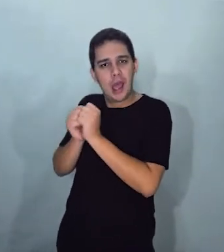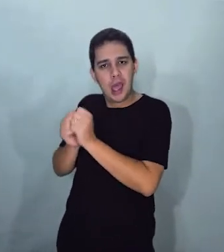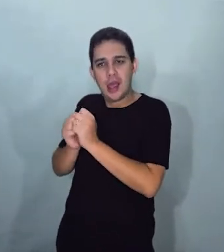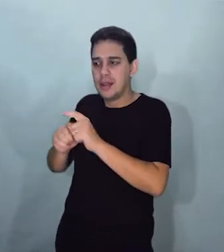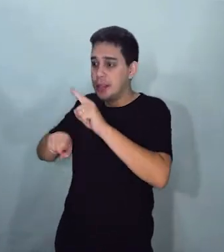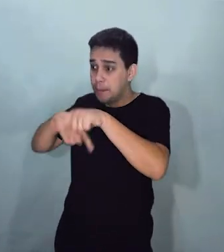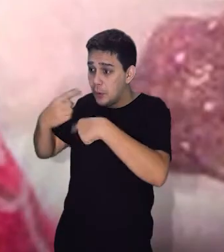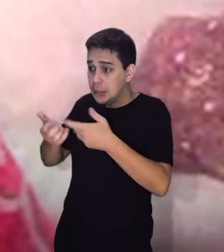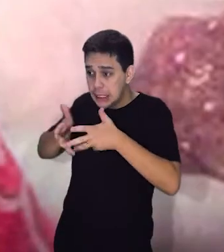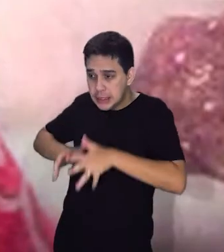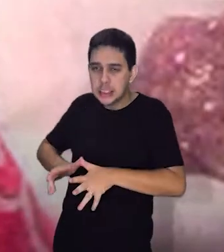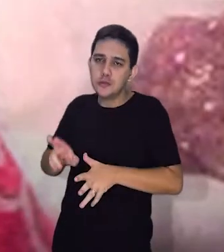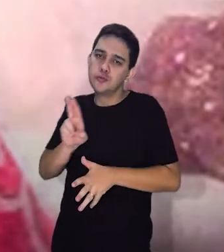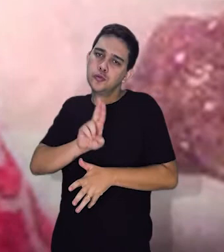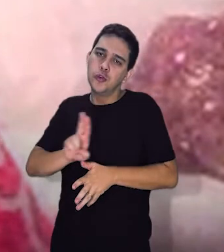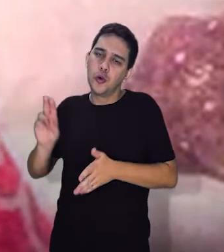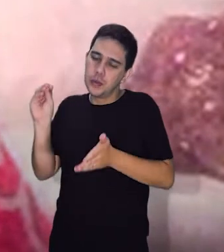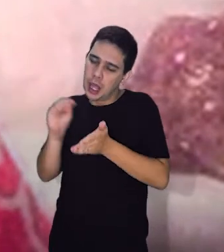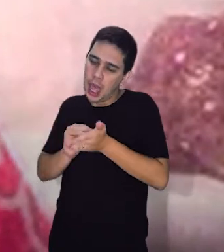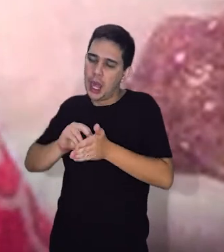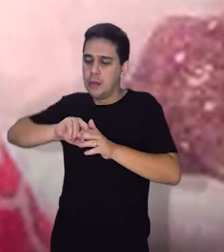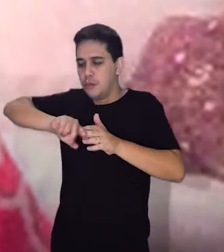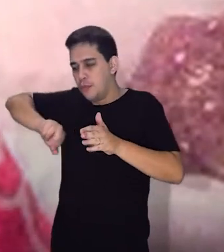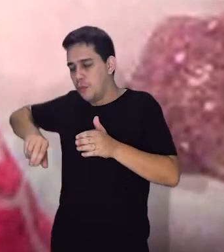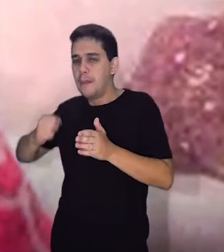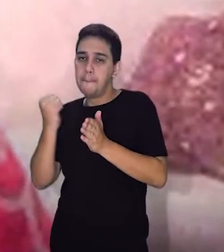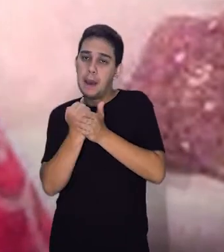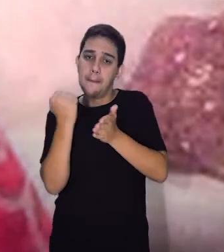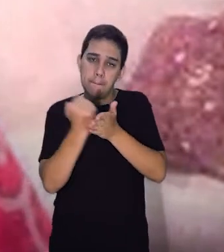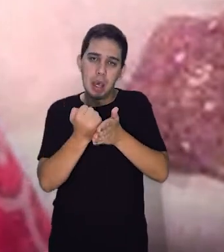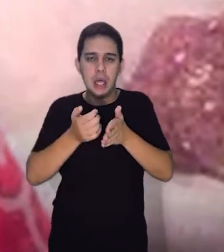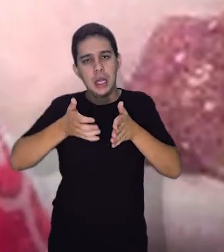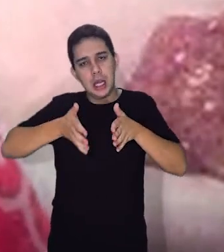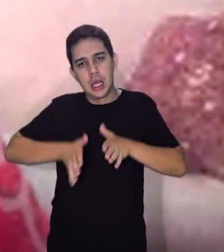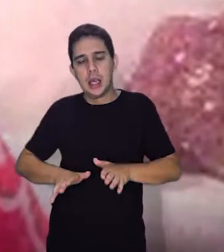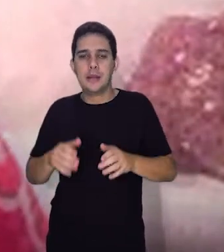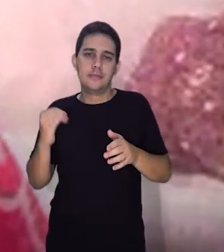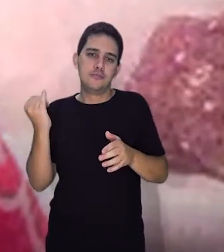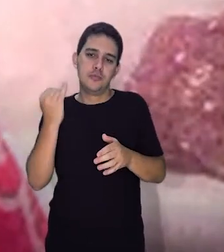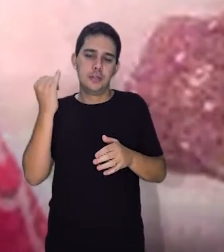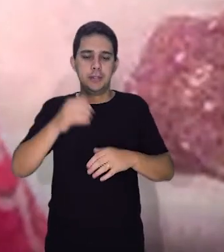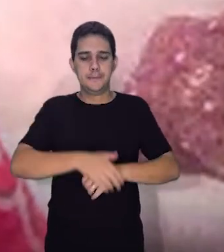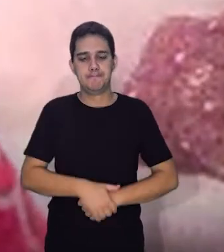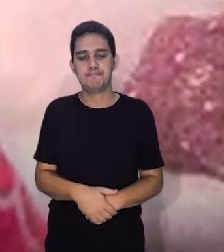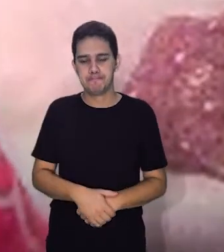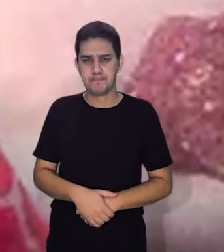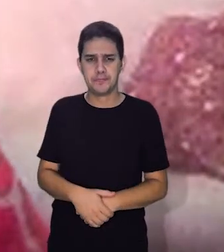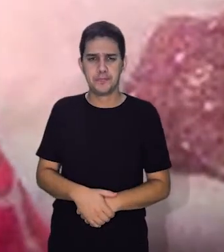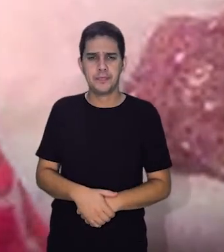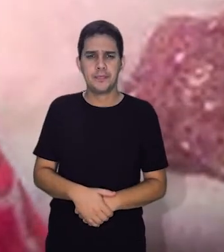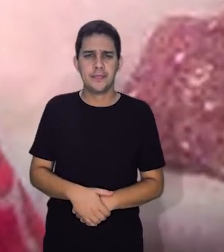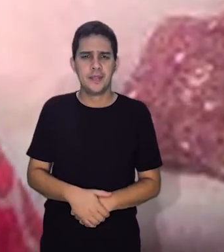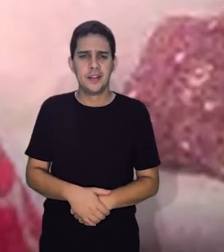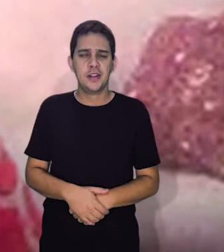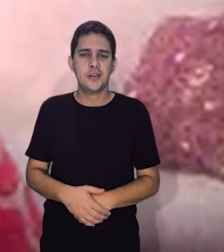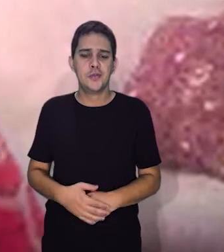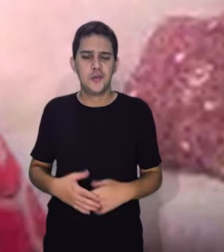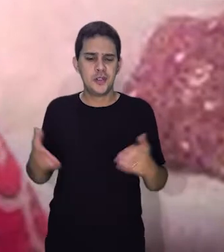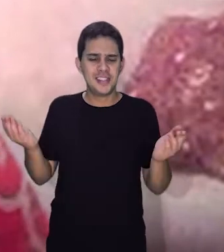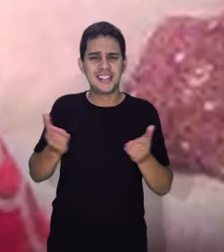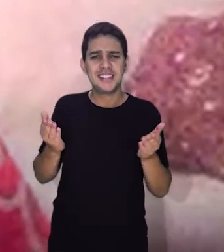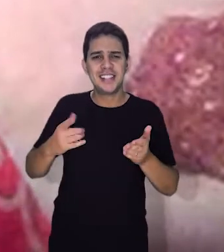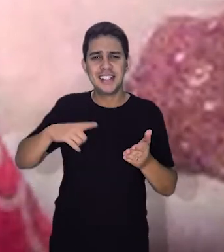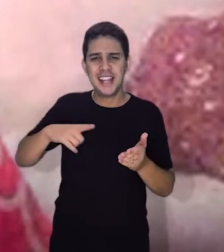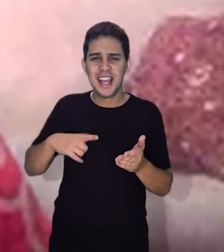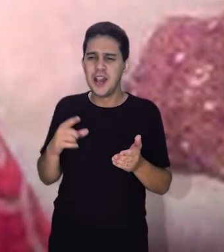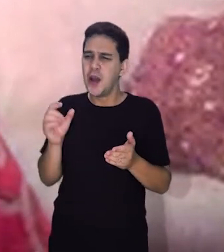para essa criança. A gente tem hoje um percentual muito baixo do que a gente chama de partos residenciais. E ainda